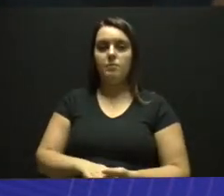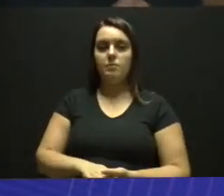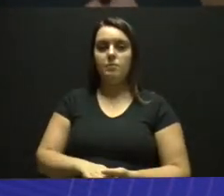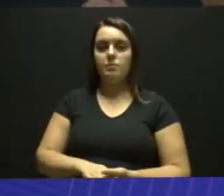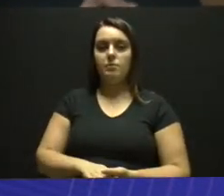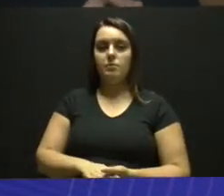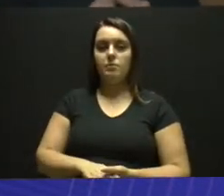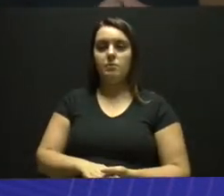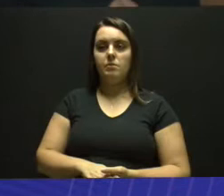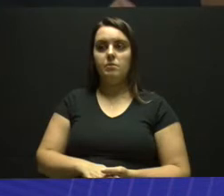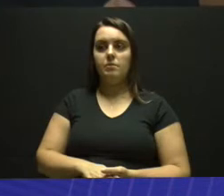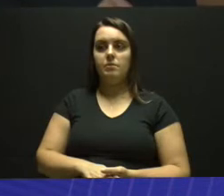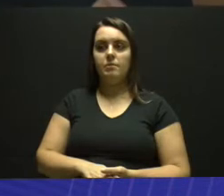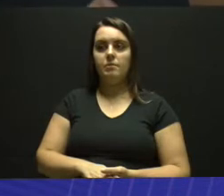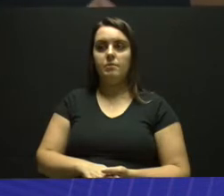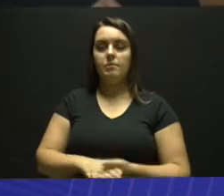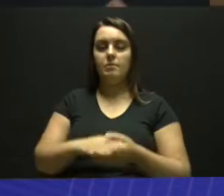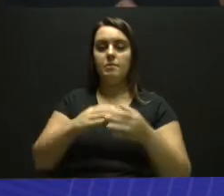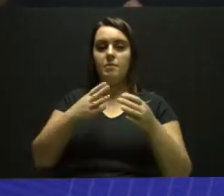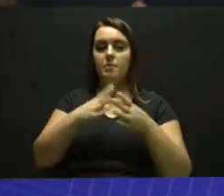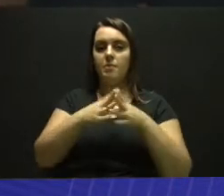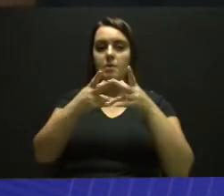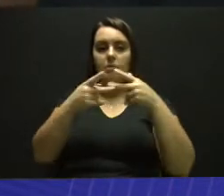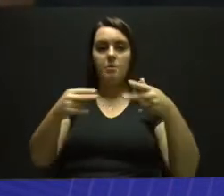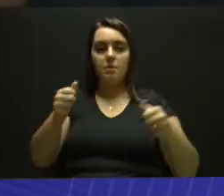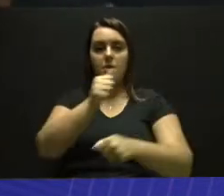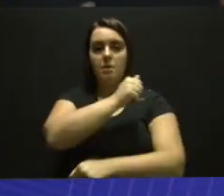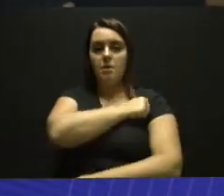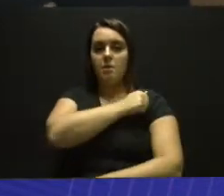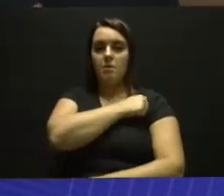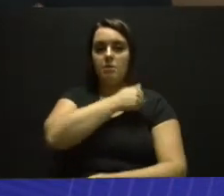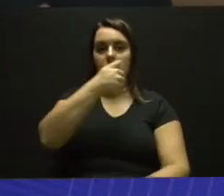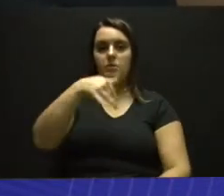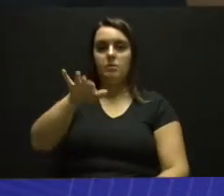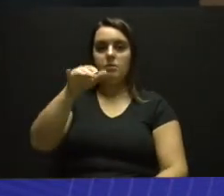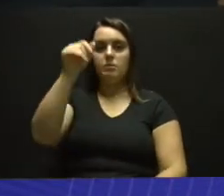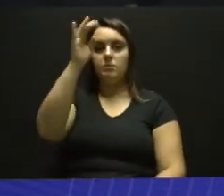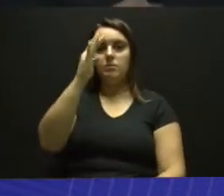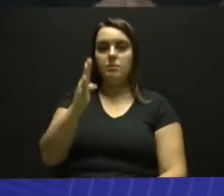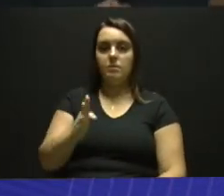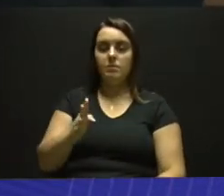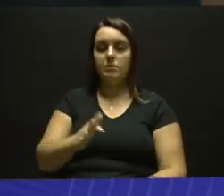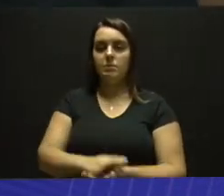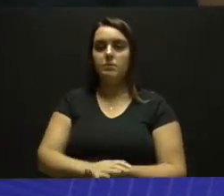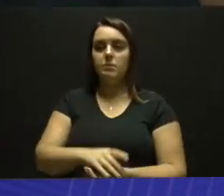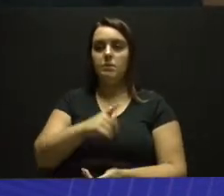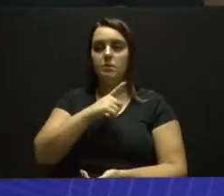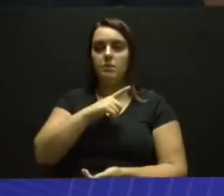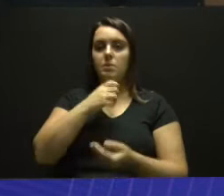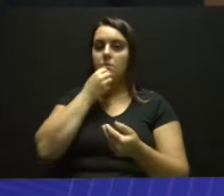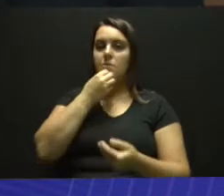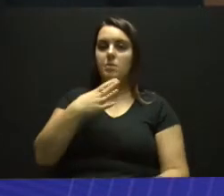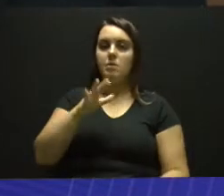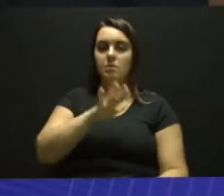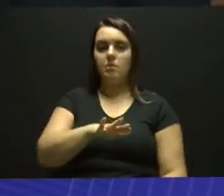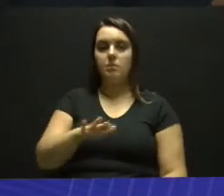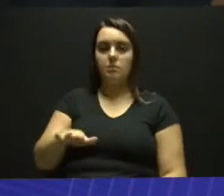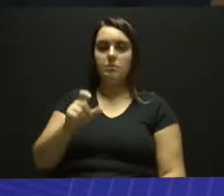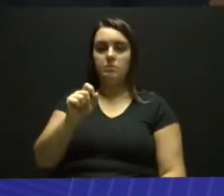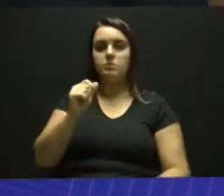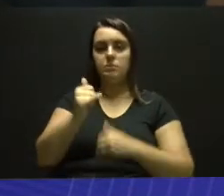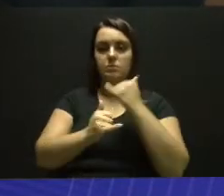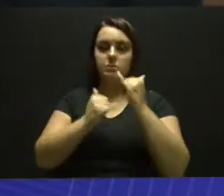seleção paulista em um deles a seleção brasileira alan conta que teve uma ótima infância e que as brincadeiras